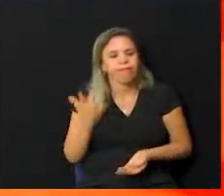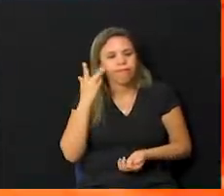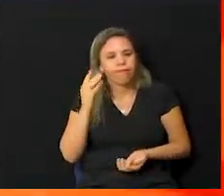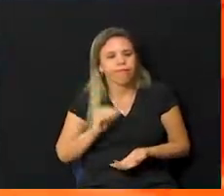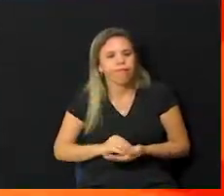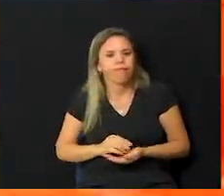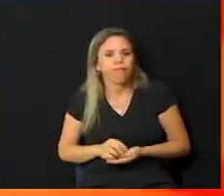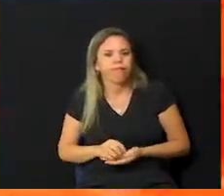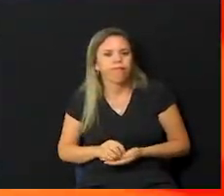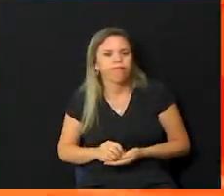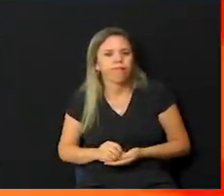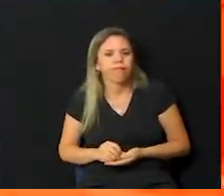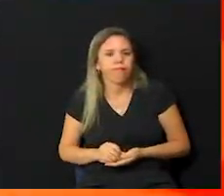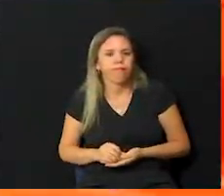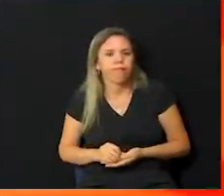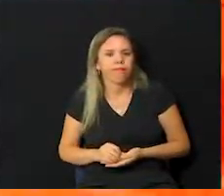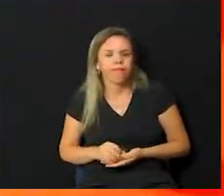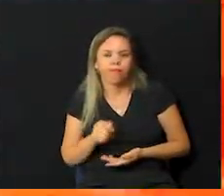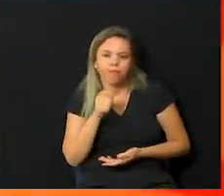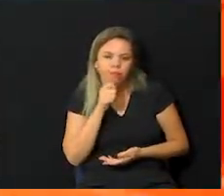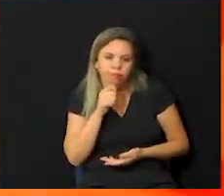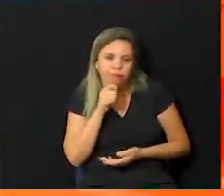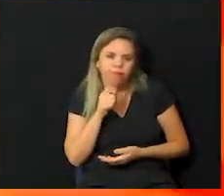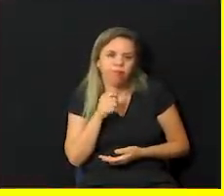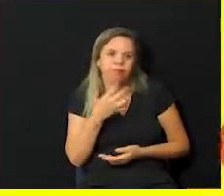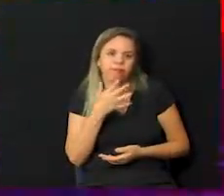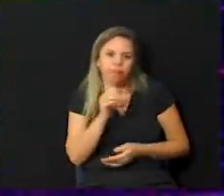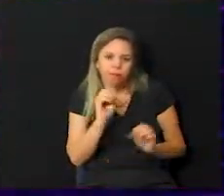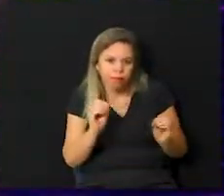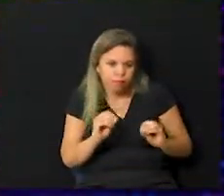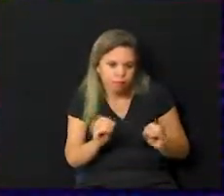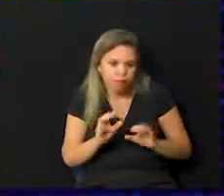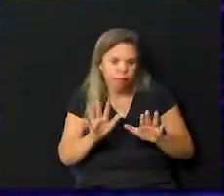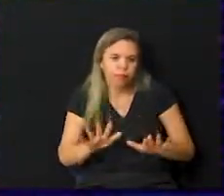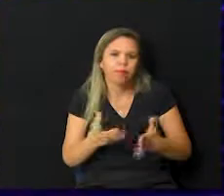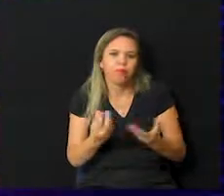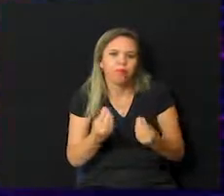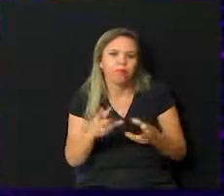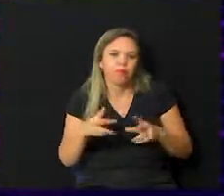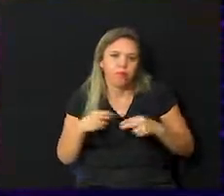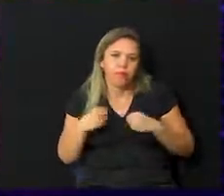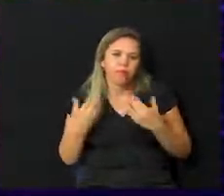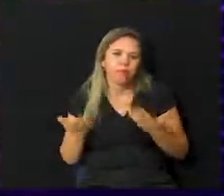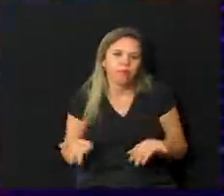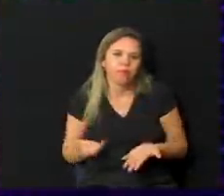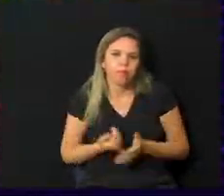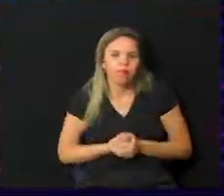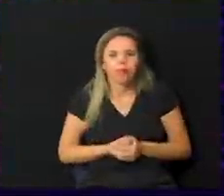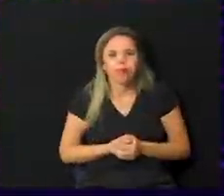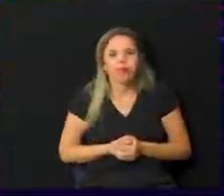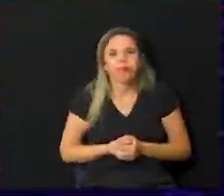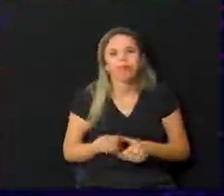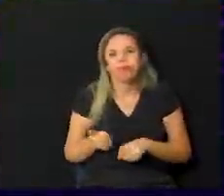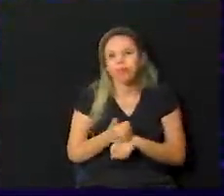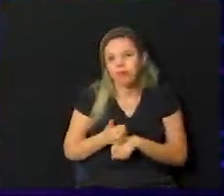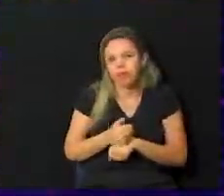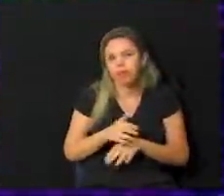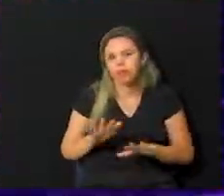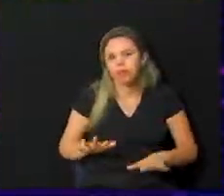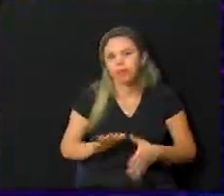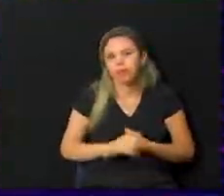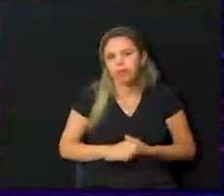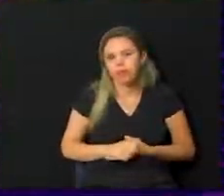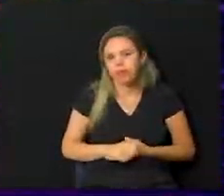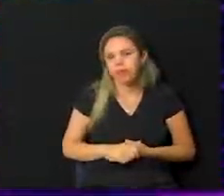E aí, como eu era ainda uma autora desconhecida, assim, apesar de ter bastante méritos na minha